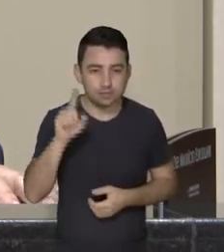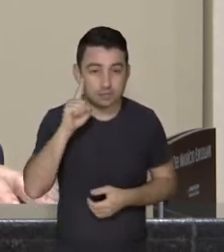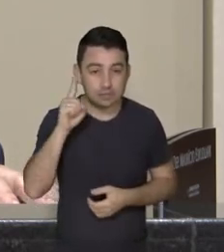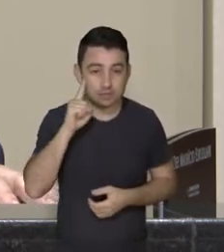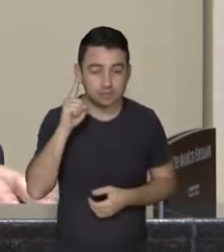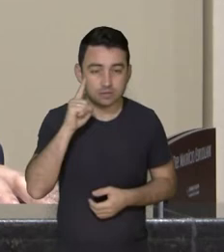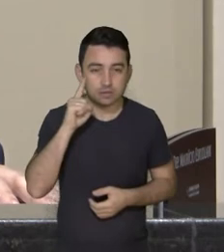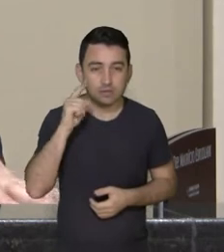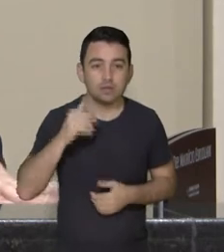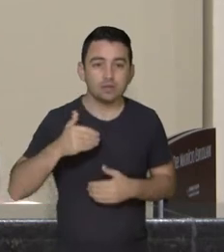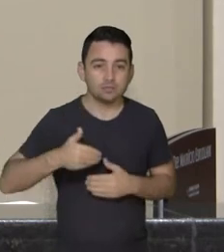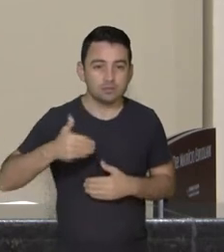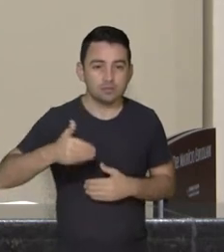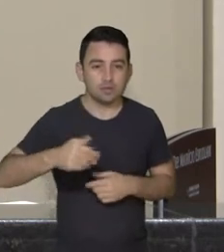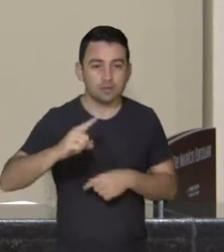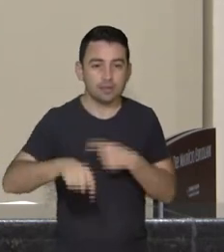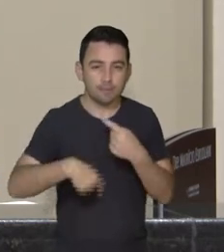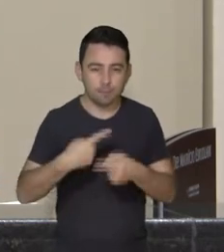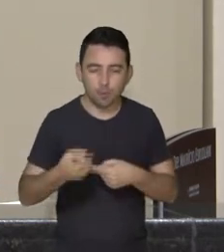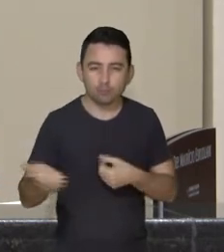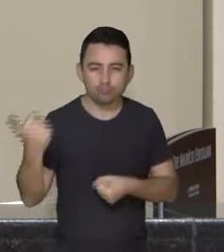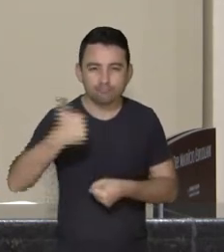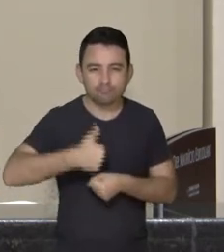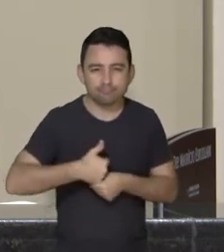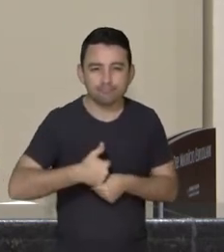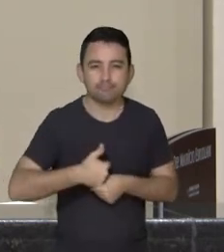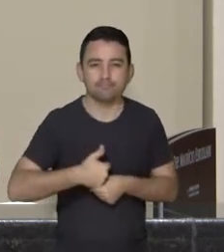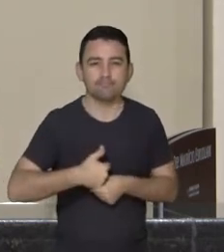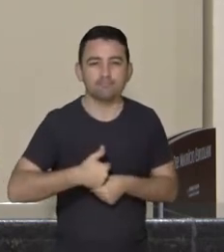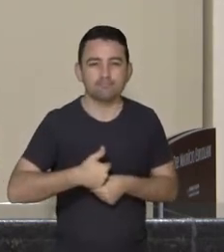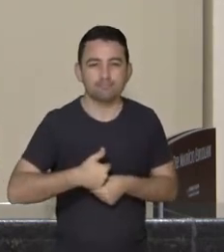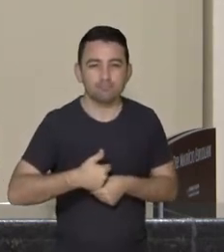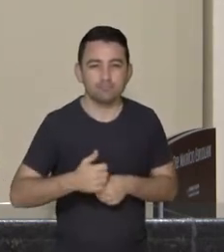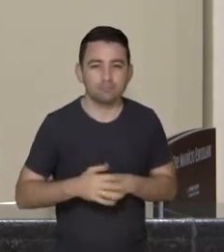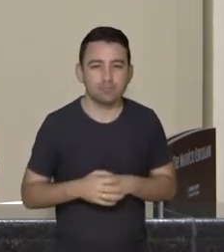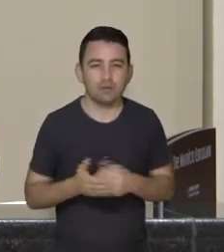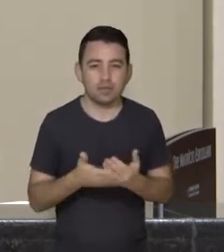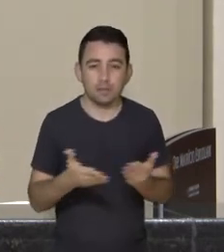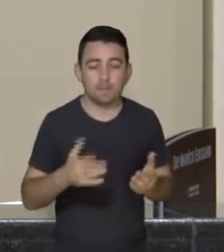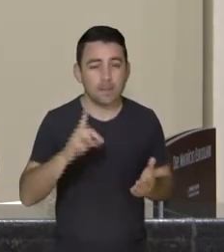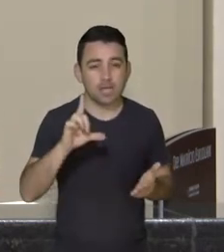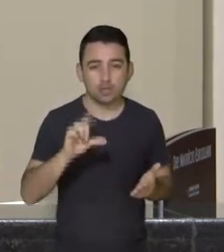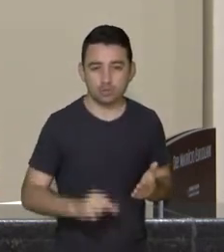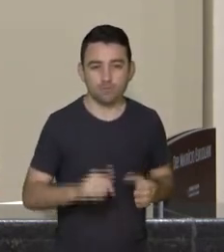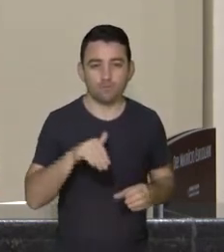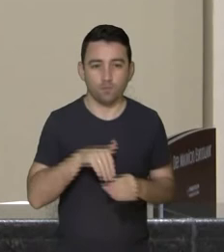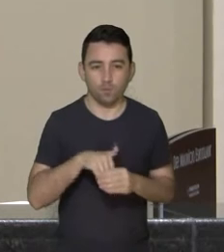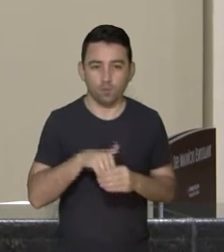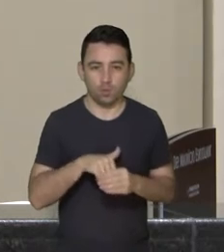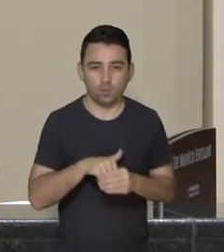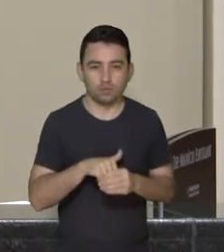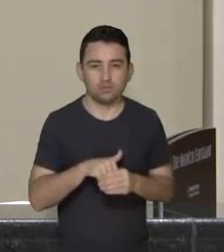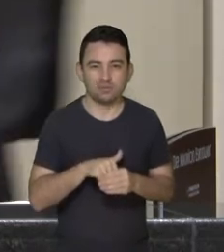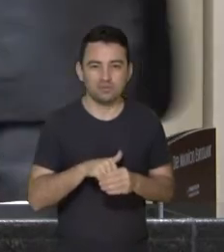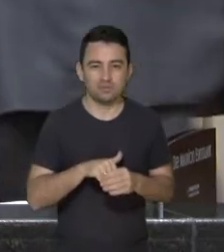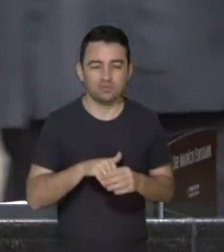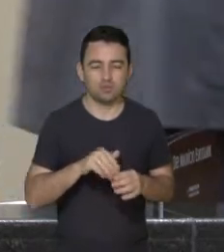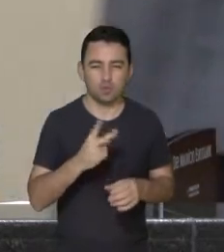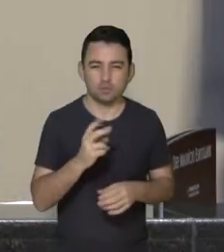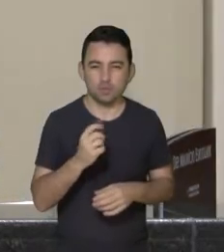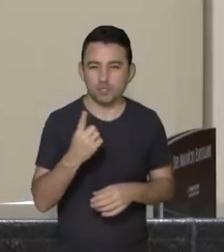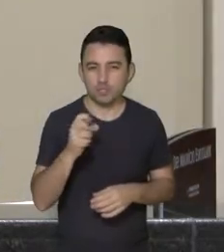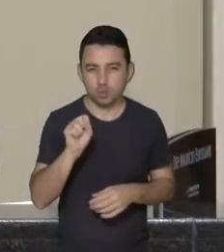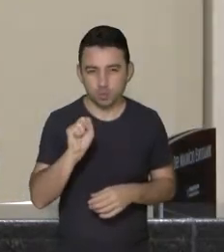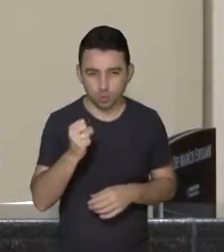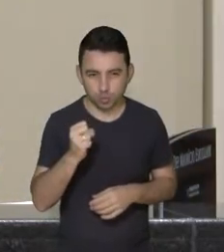veio com o mandato é como um dos que levou menos votos naquela eleição 2018 e agora